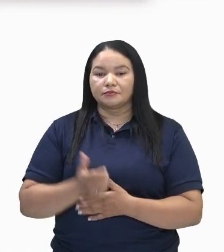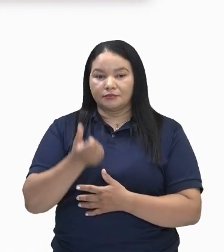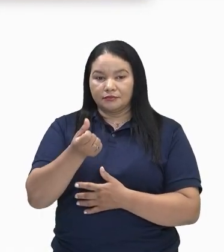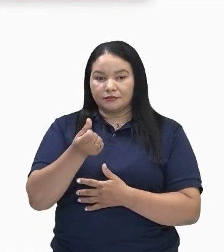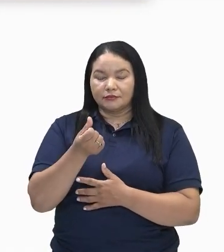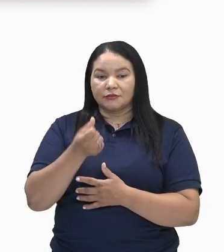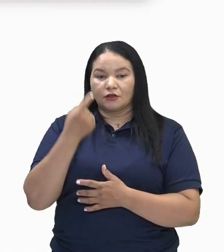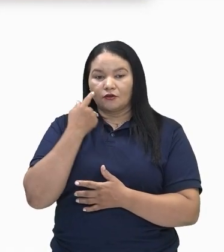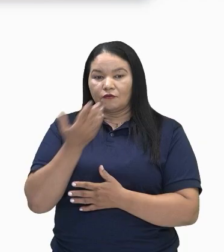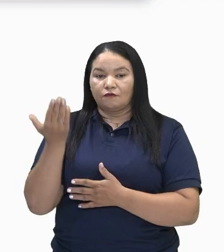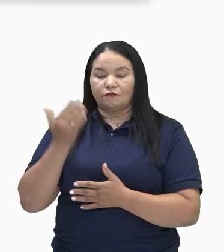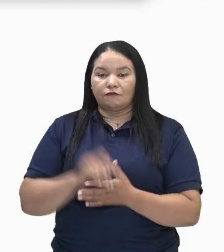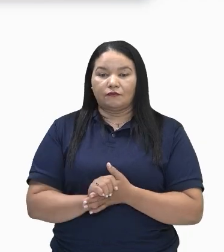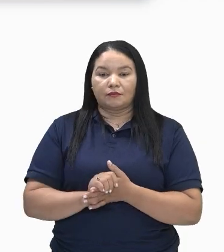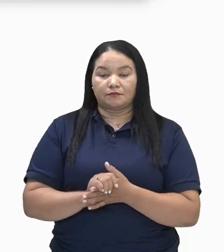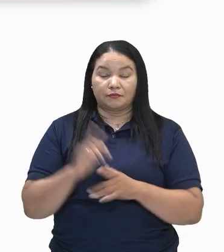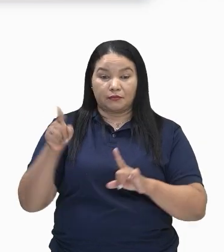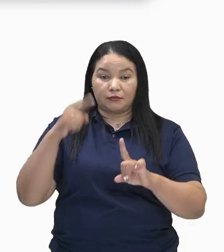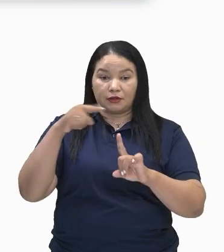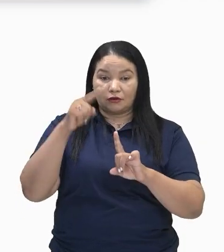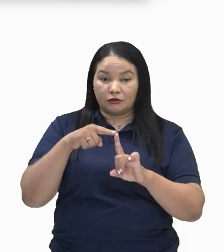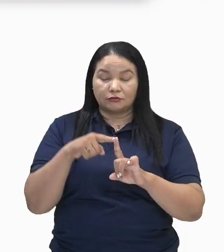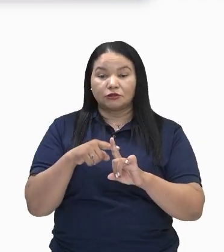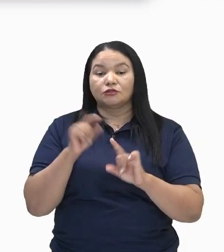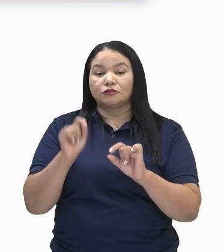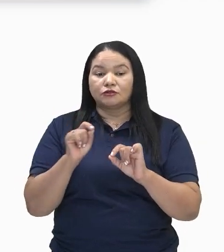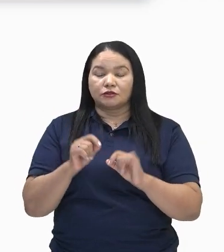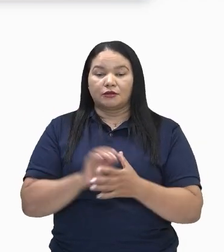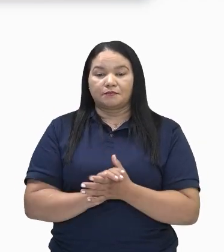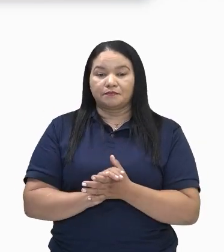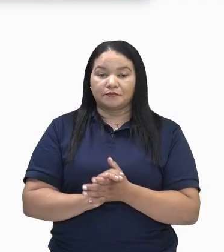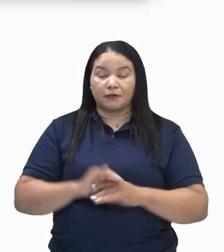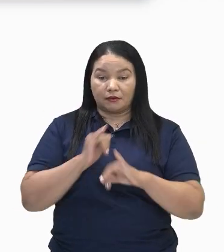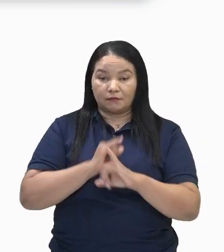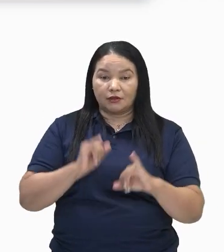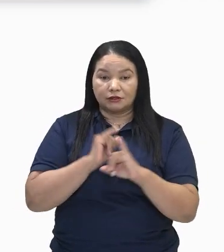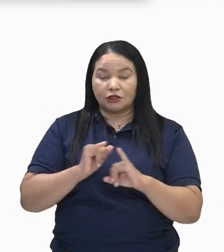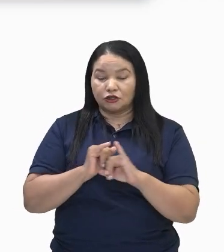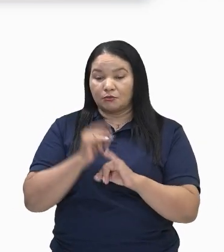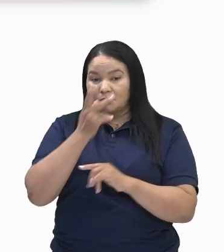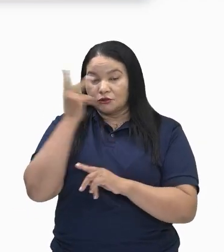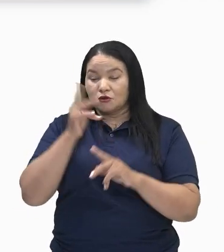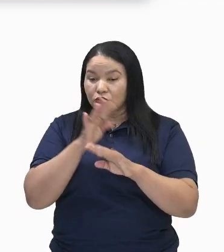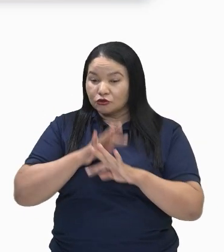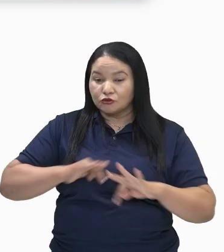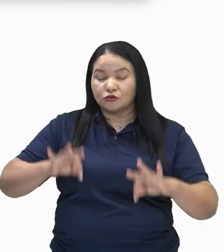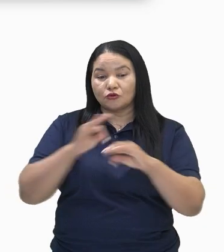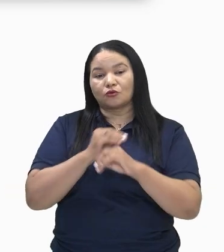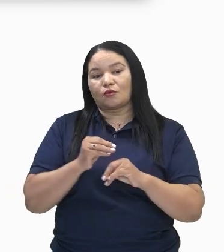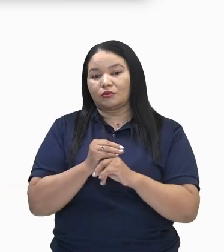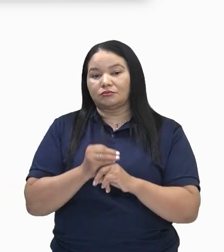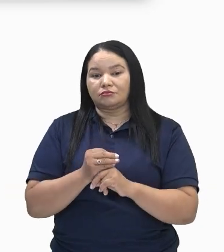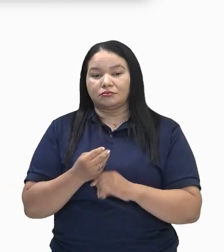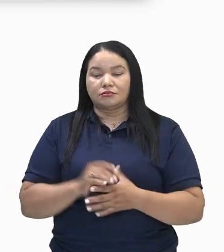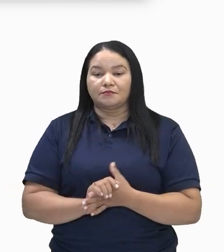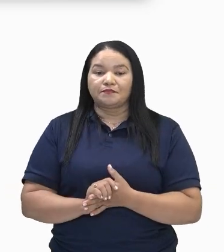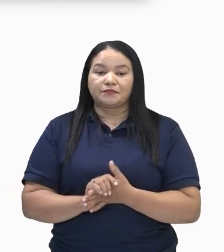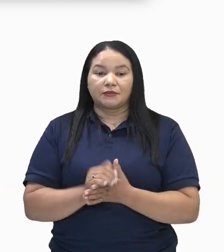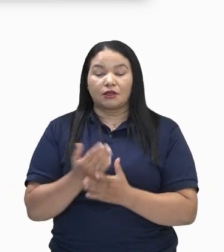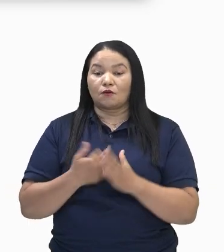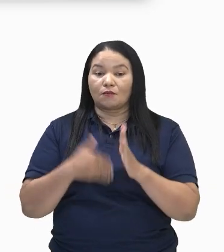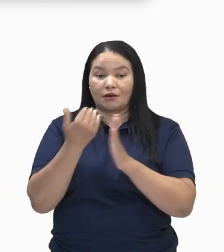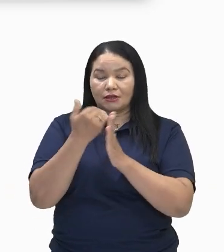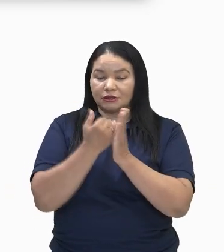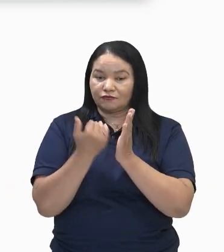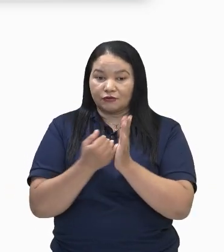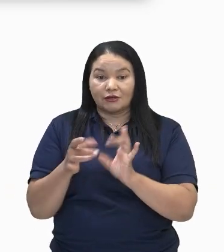público-alvo. Claramente é uma mensagem dirigida a todos os públicos, né? Aí não há restrição, tanto é que a classificação do vídeo